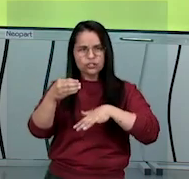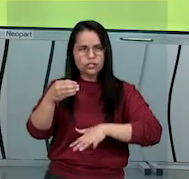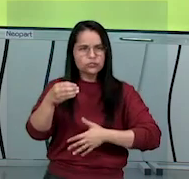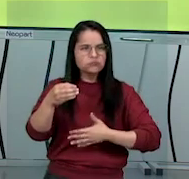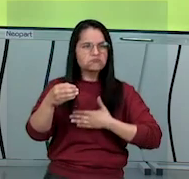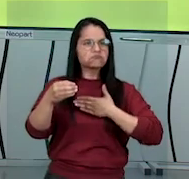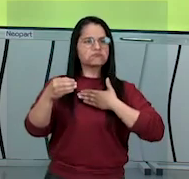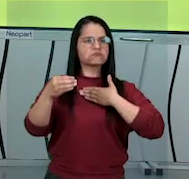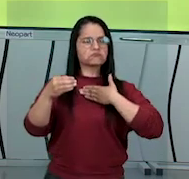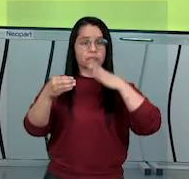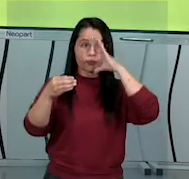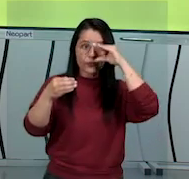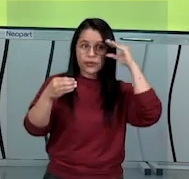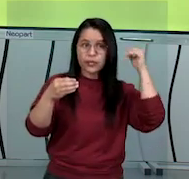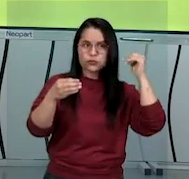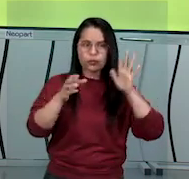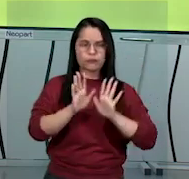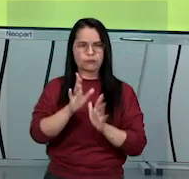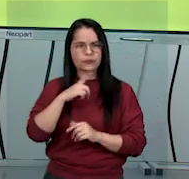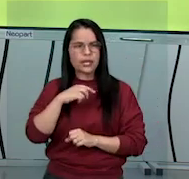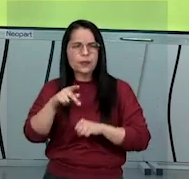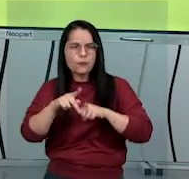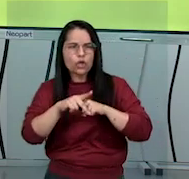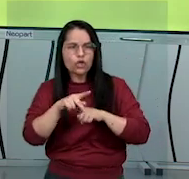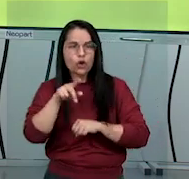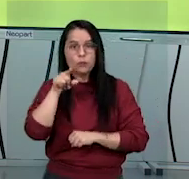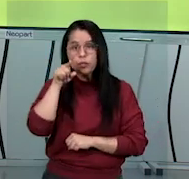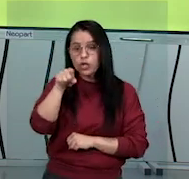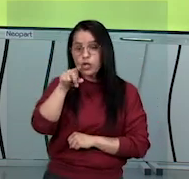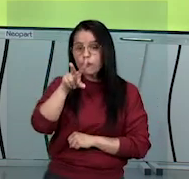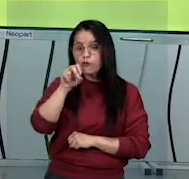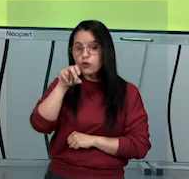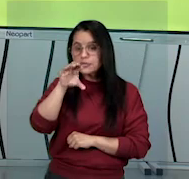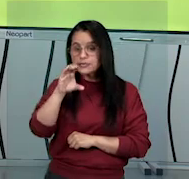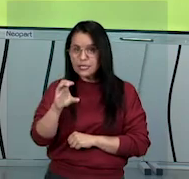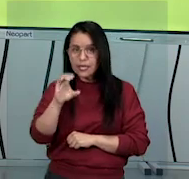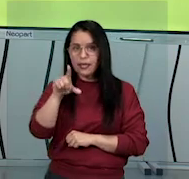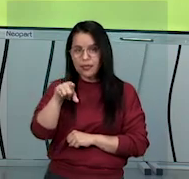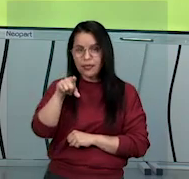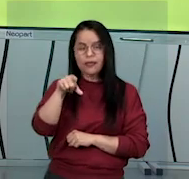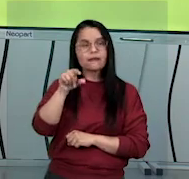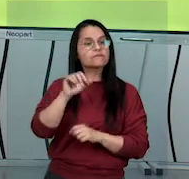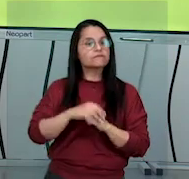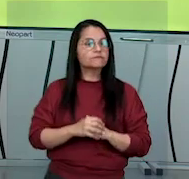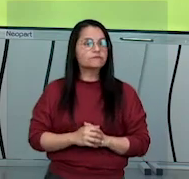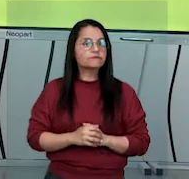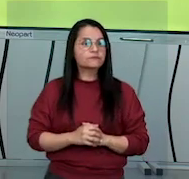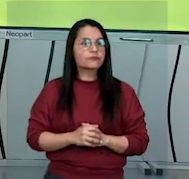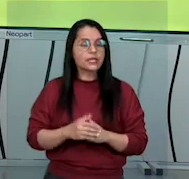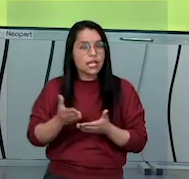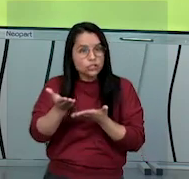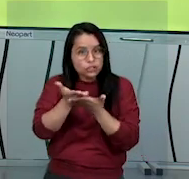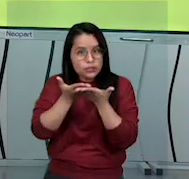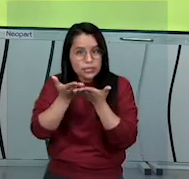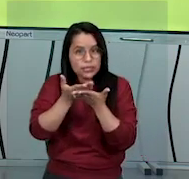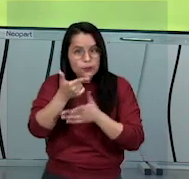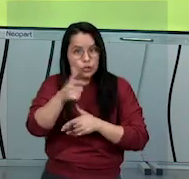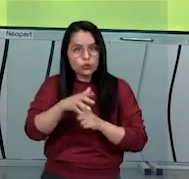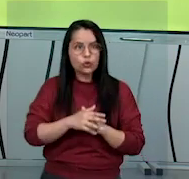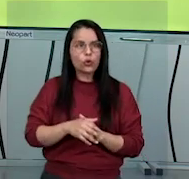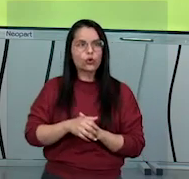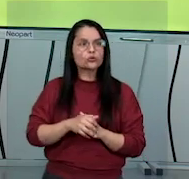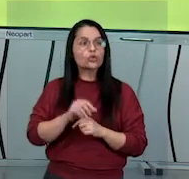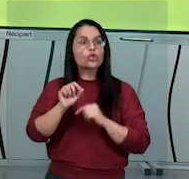temos o você, que é um pronome, ele não é pessoal, ele é de tratamento, de tratar o outro. E o nos, que é